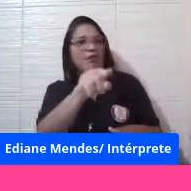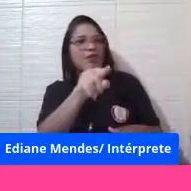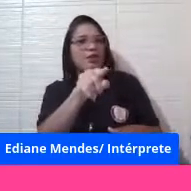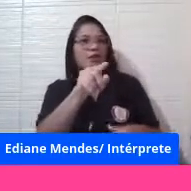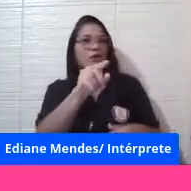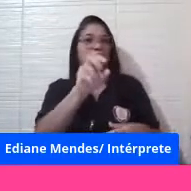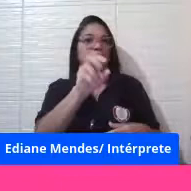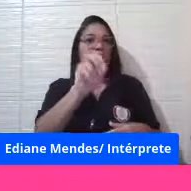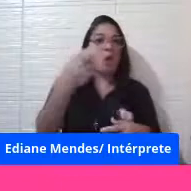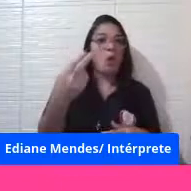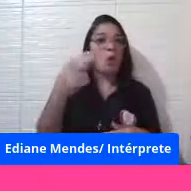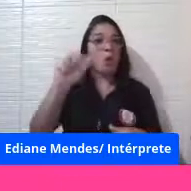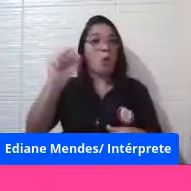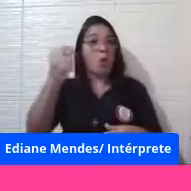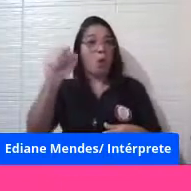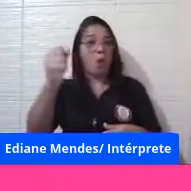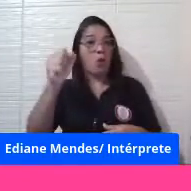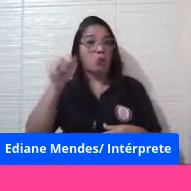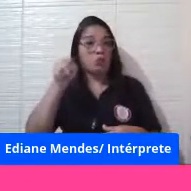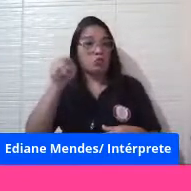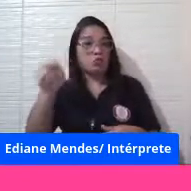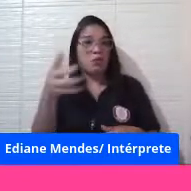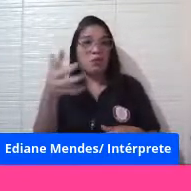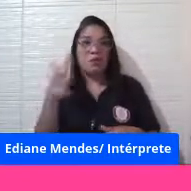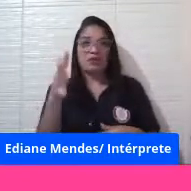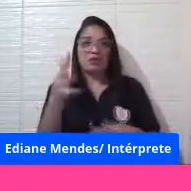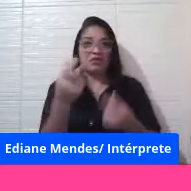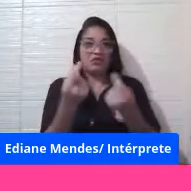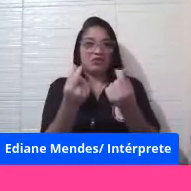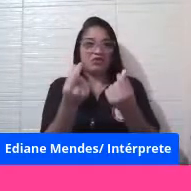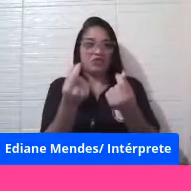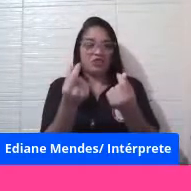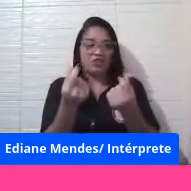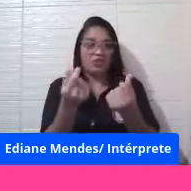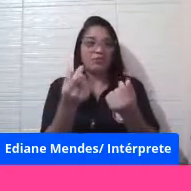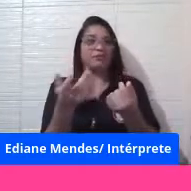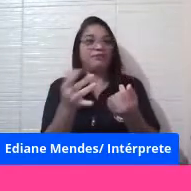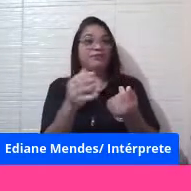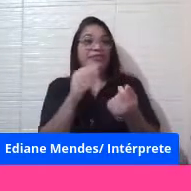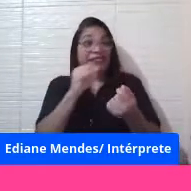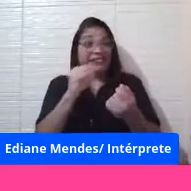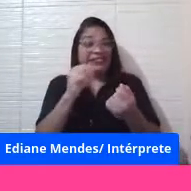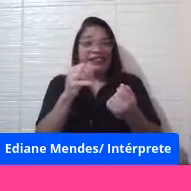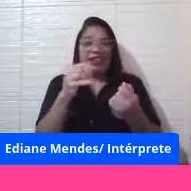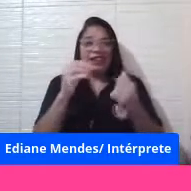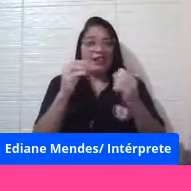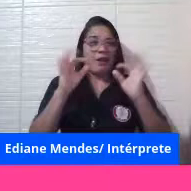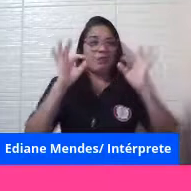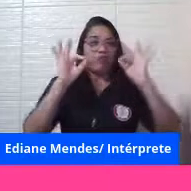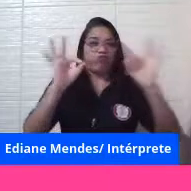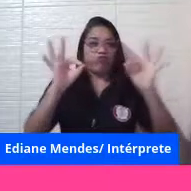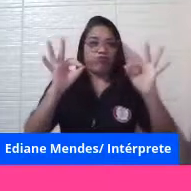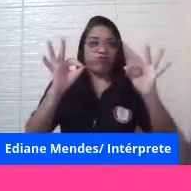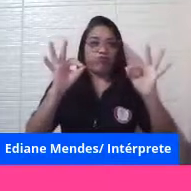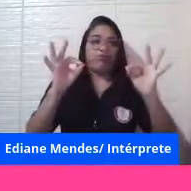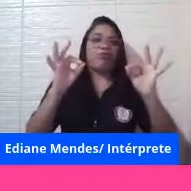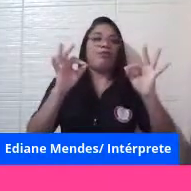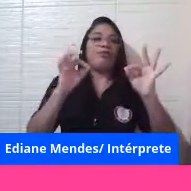impressora básica. Se for comprar uma impressora um pouco mais top, já vai para 50 a 40 mil e podendo chegar a